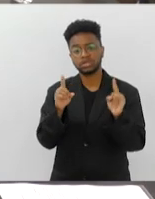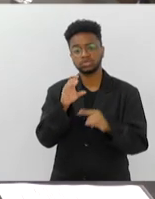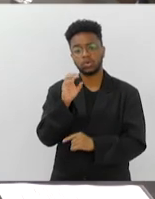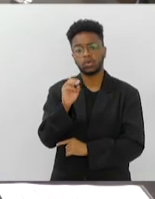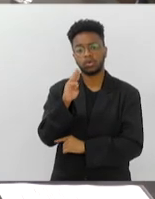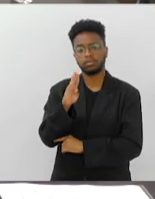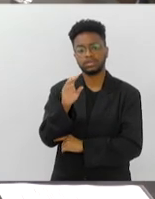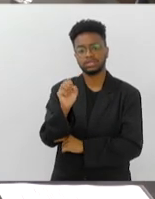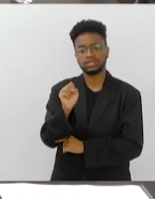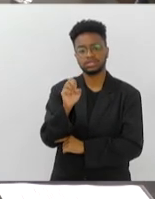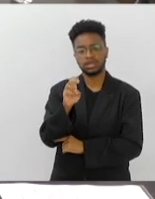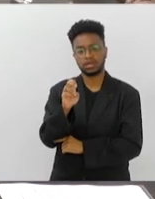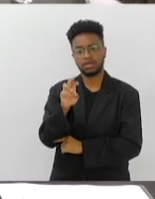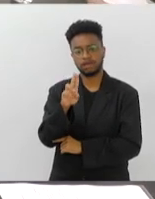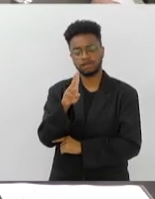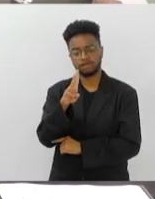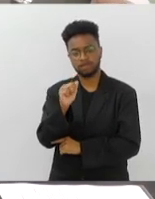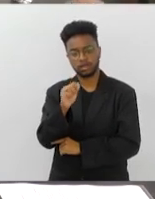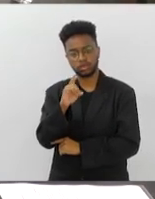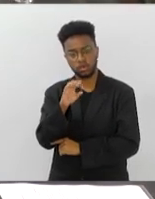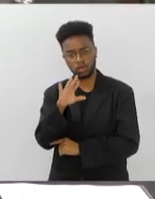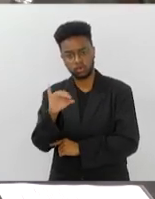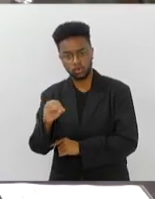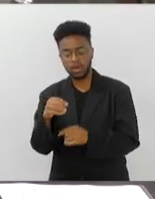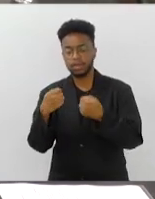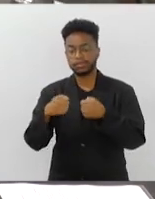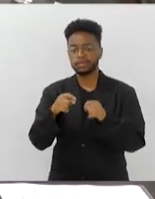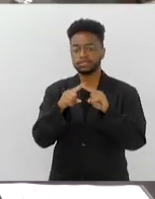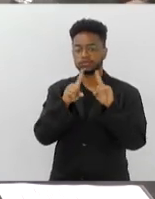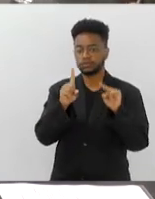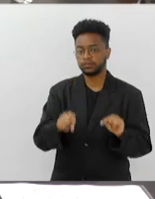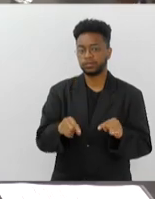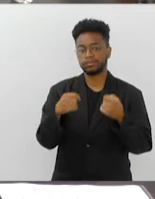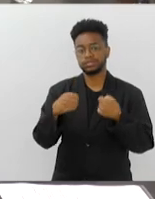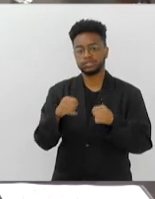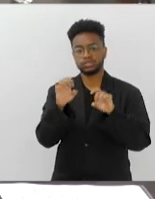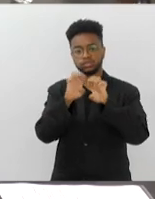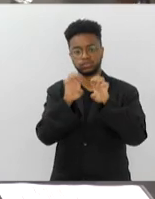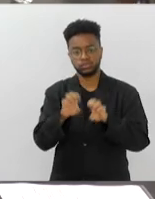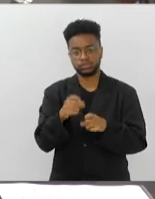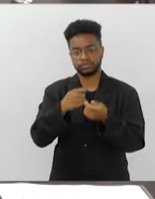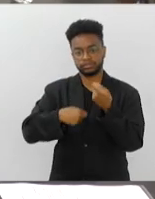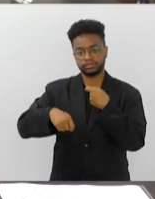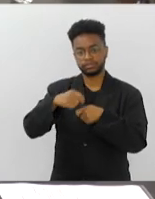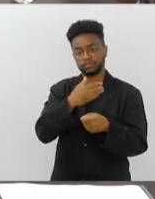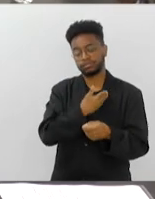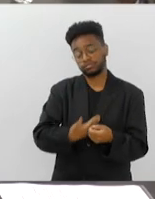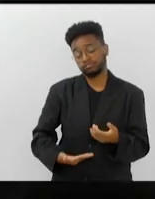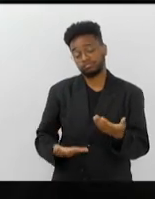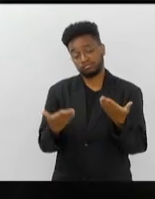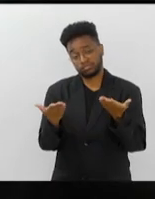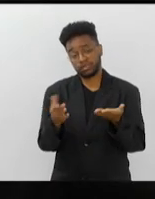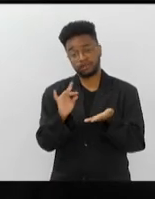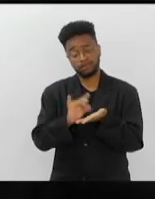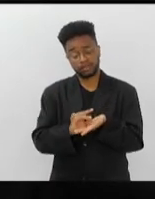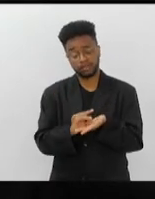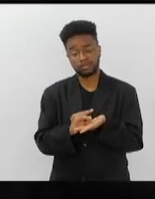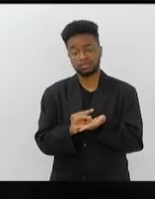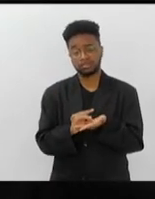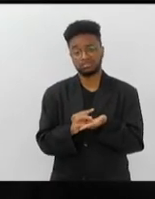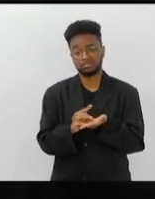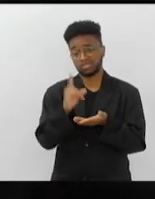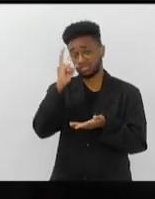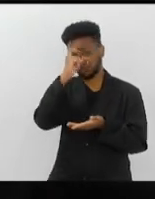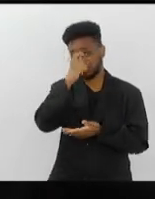envolve pessoas, já envolve uma estrutura da administração pública. Então, realmente, acho que fica difícil que